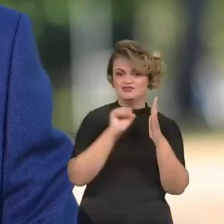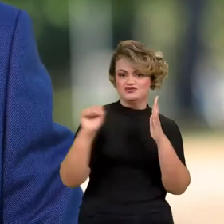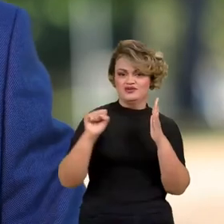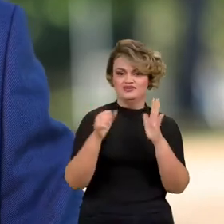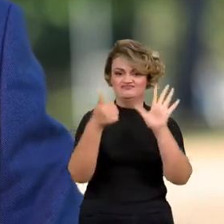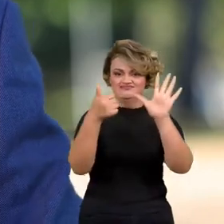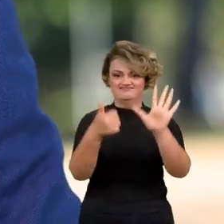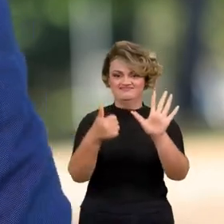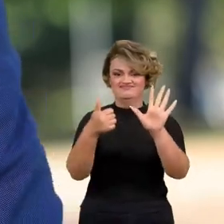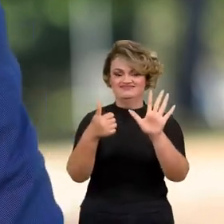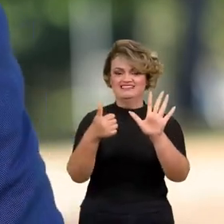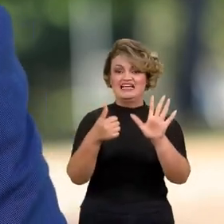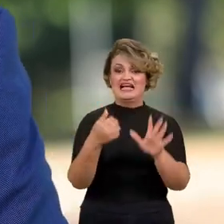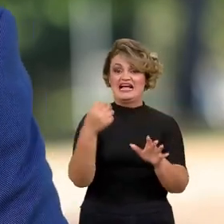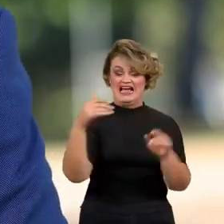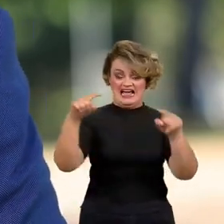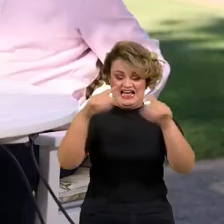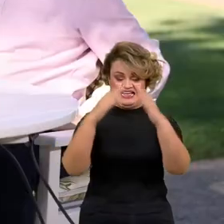quadrados